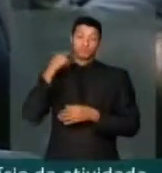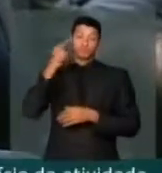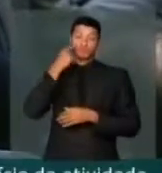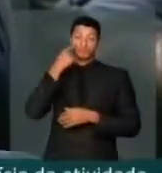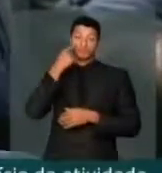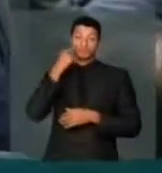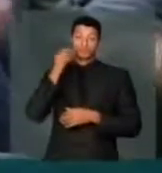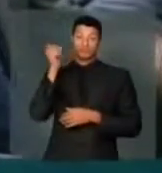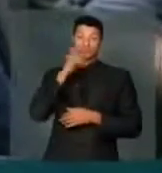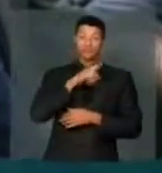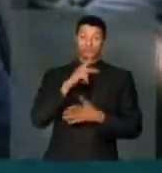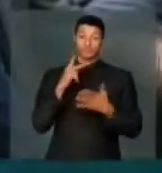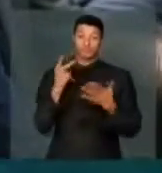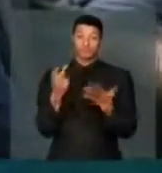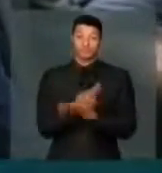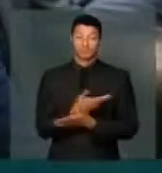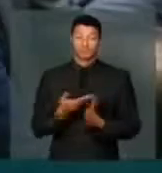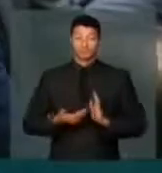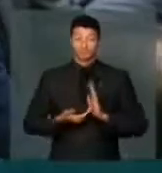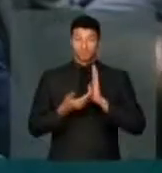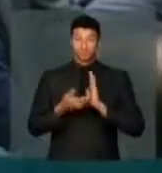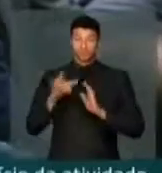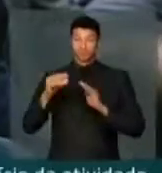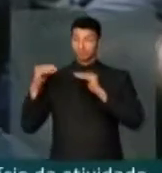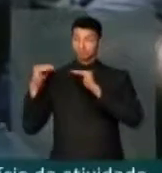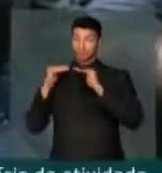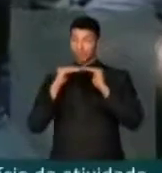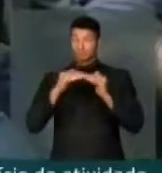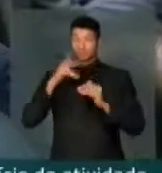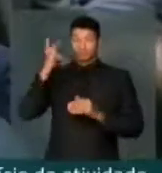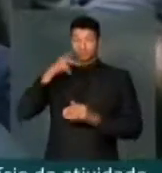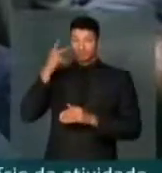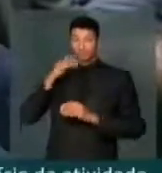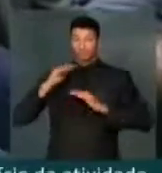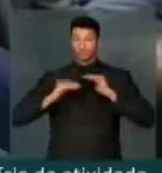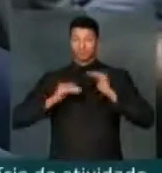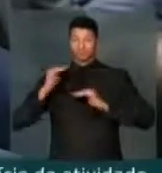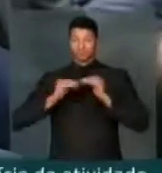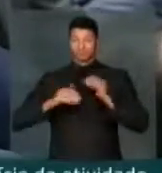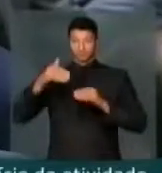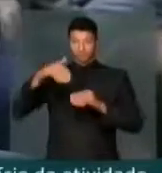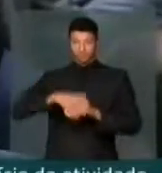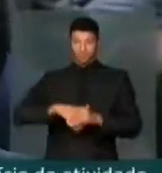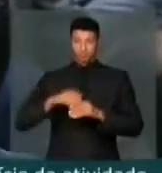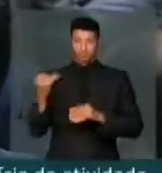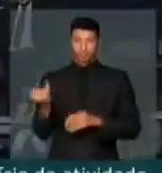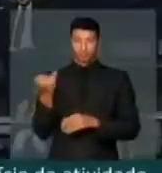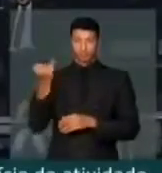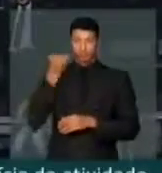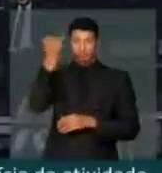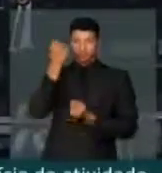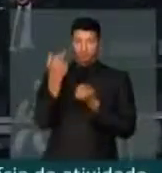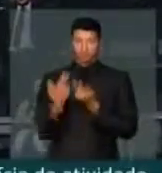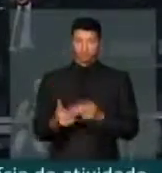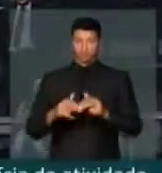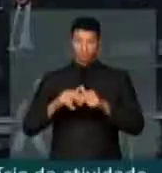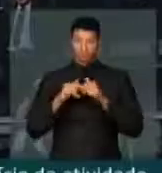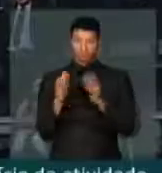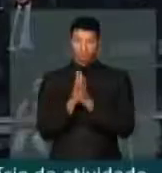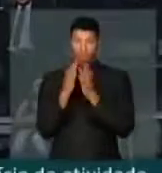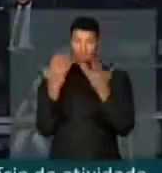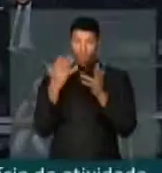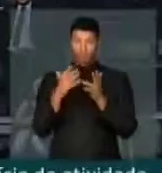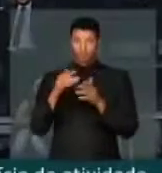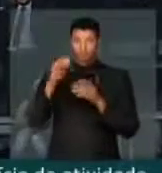que raramente isso acontece nessa casa, que é a unanimidade dos partidos em relação a uma votação tão importante como essa. Portanto, parabéns